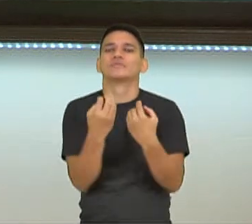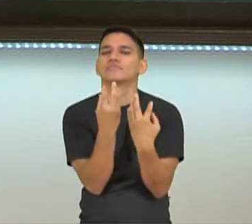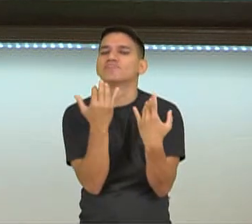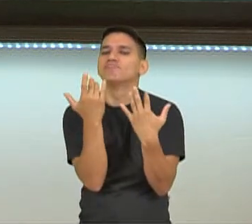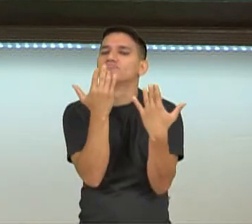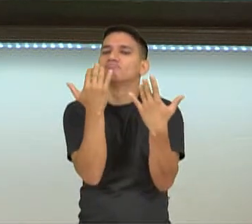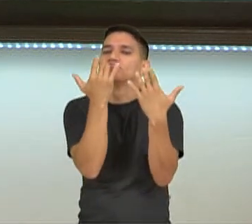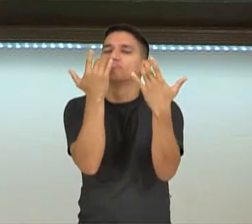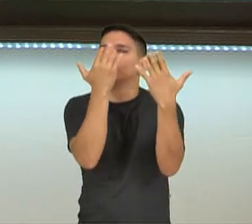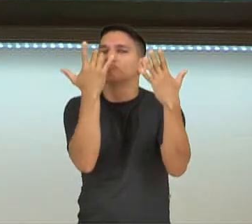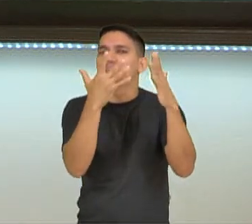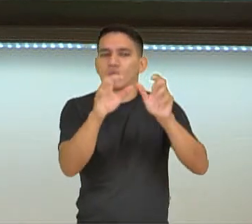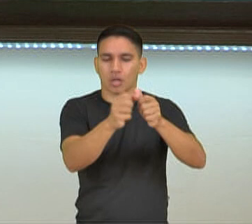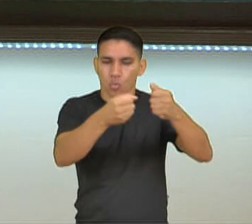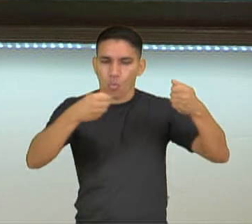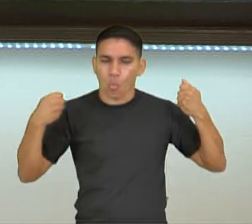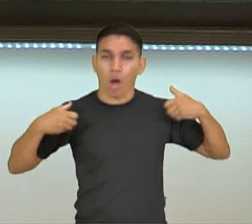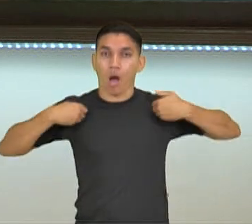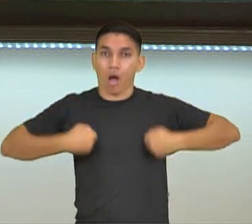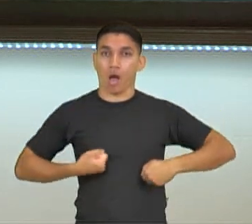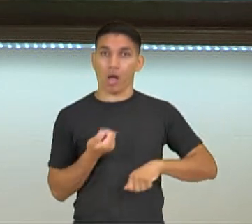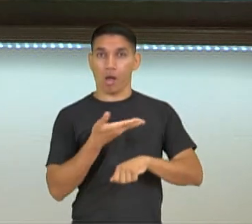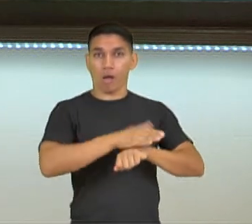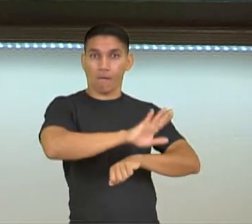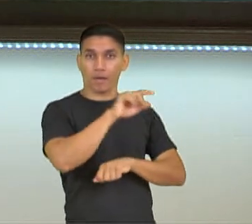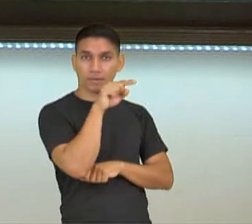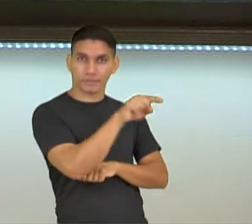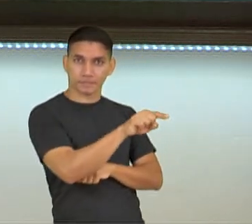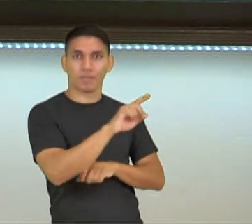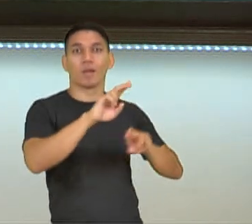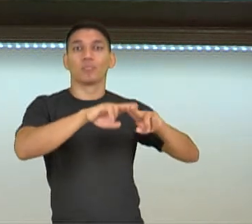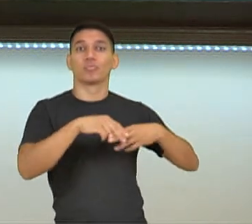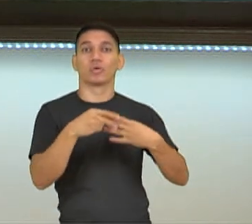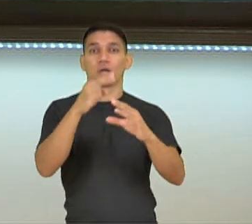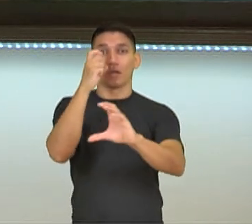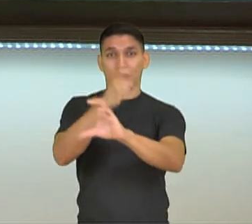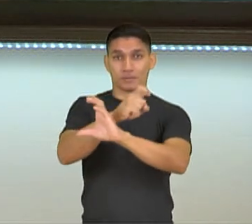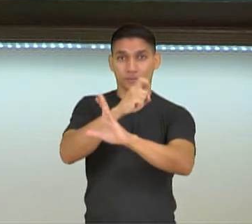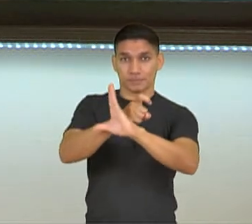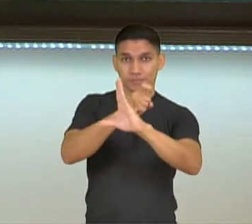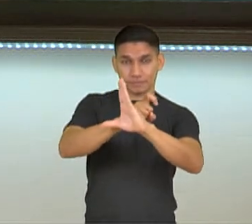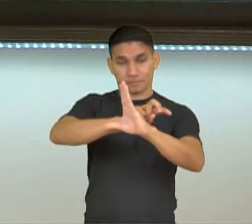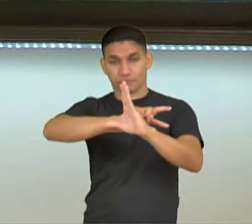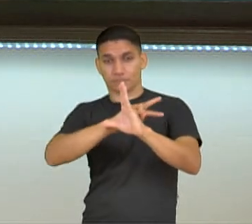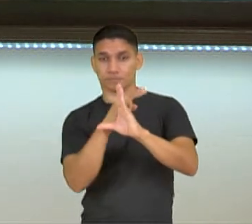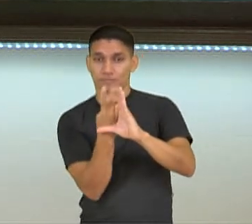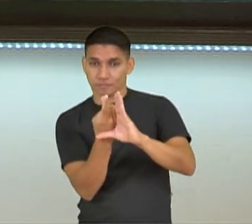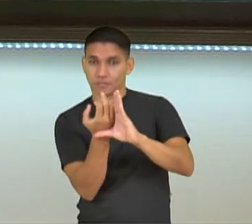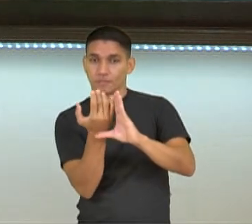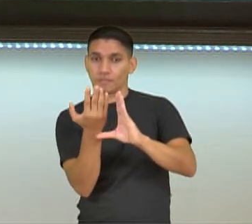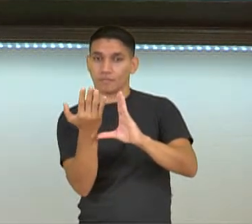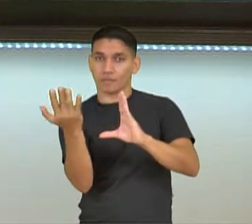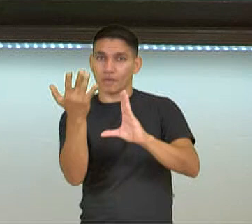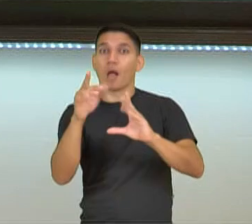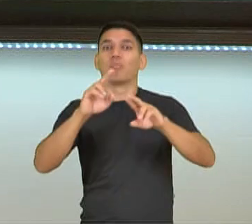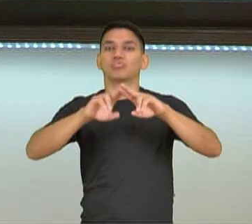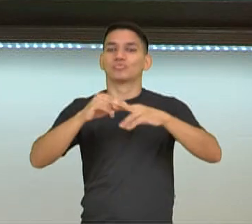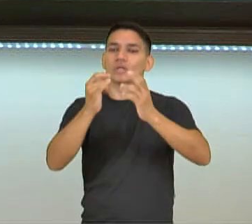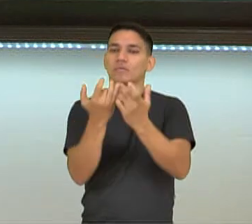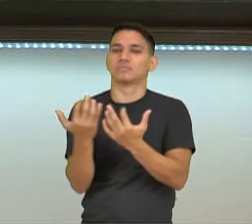dos armários, porque ela foi para o estado gasoso. Então a concentração de gás ali dentro dos armários é maior, tá